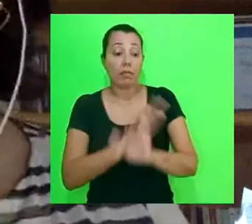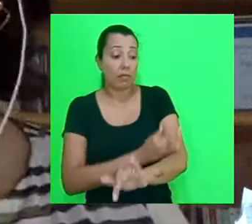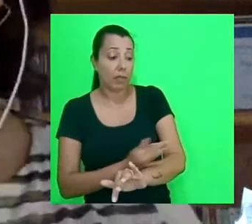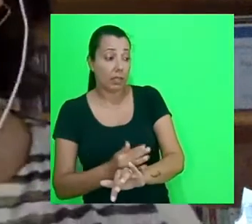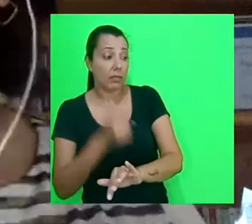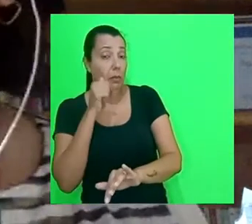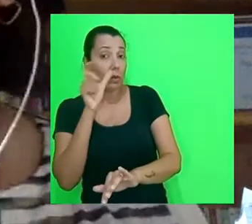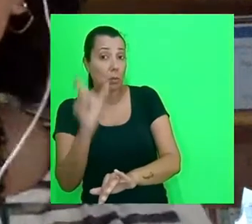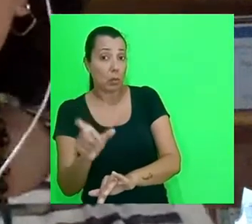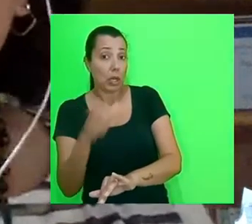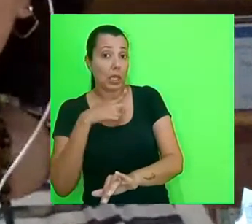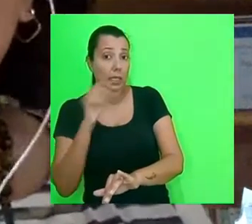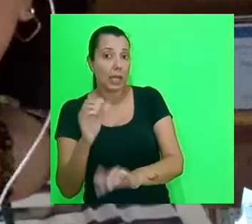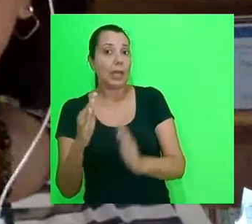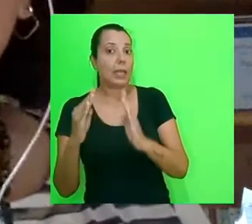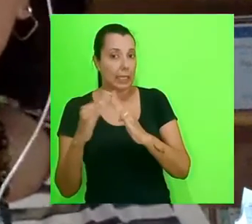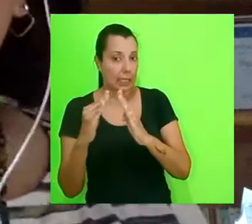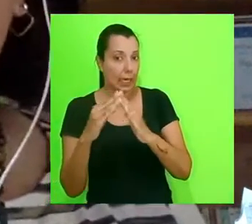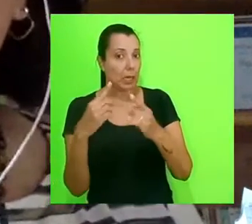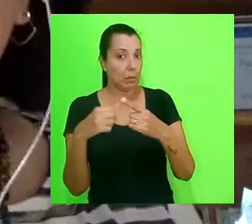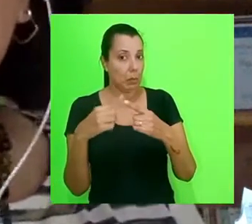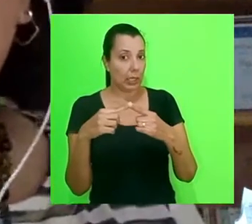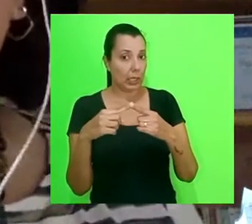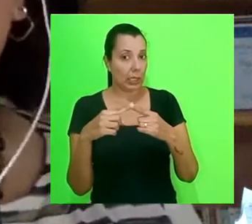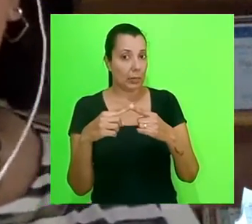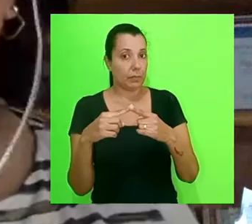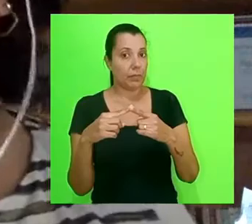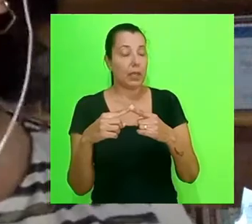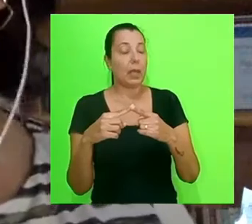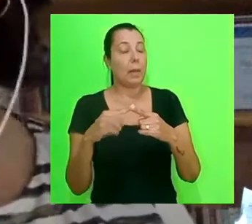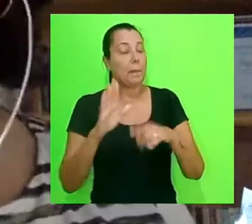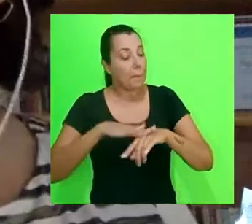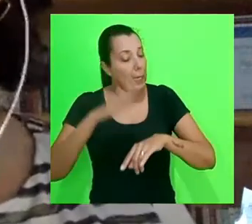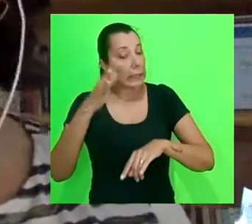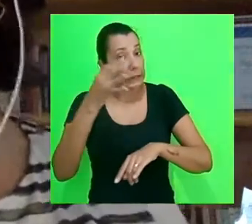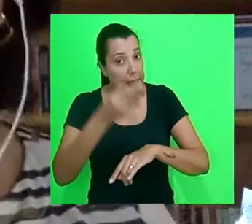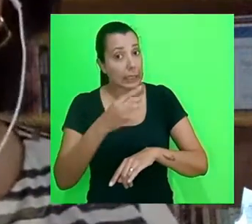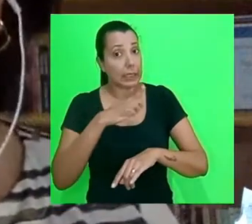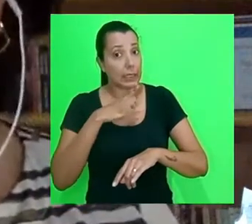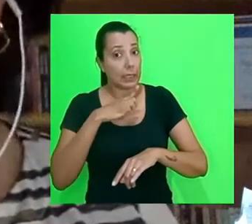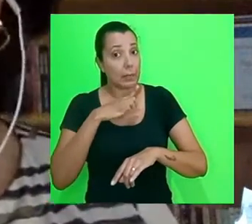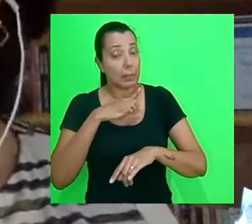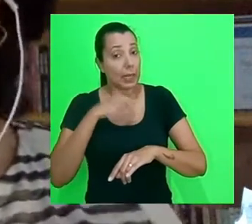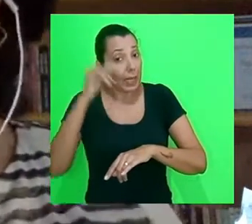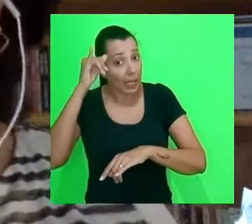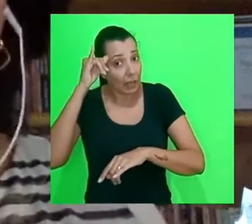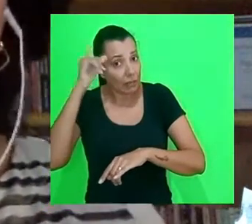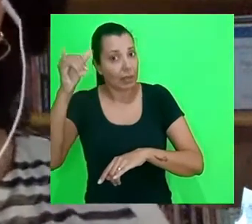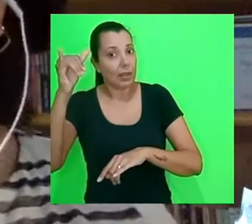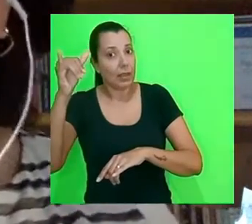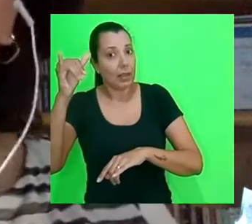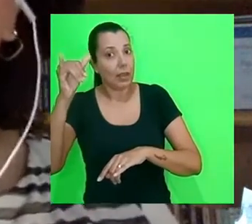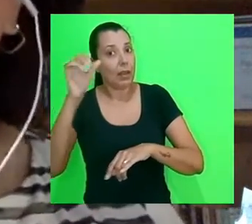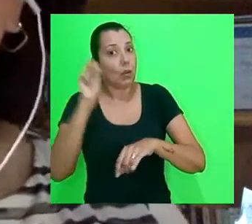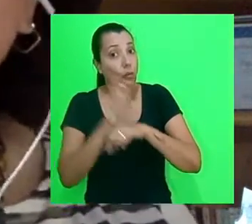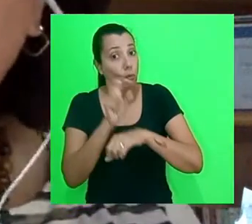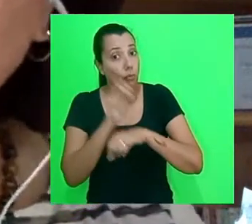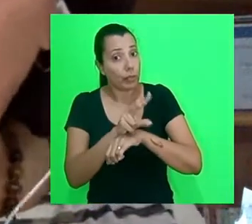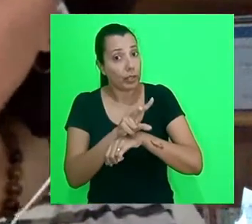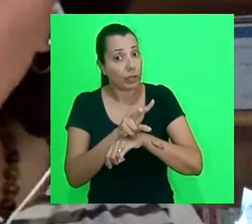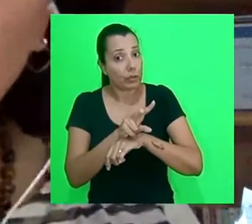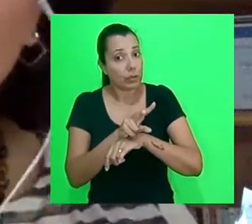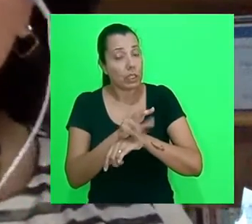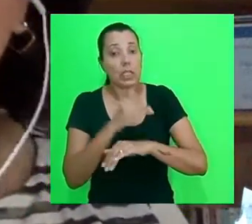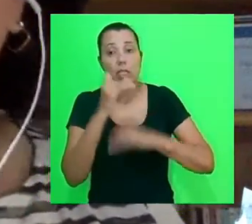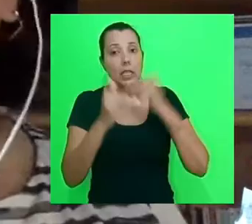em casa e muitas vezes tendo que abdicar da renda, que é a garantia da sobrevivência. E aí a necessidade que o